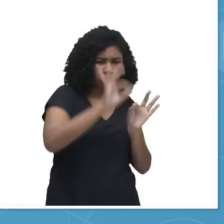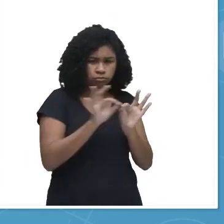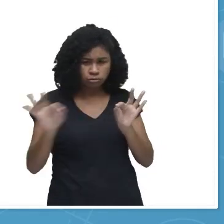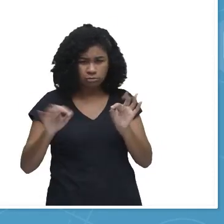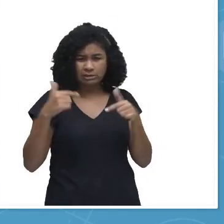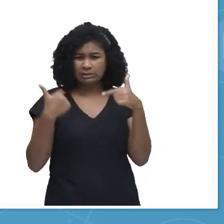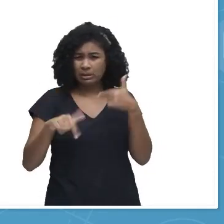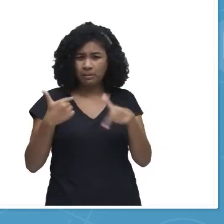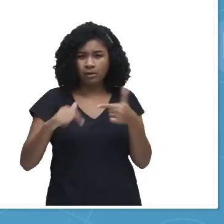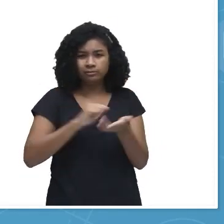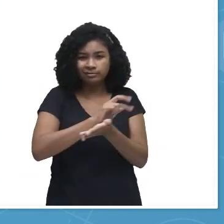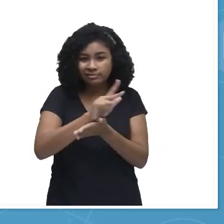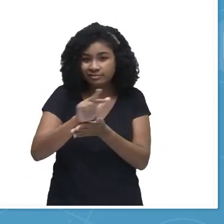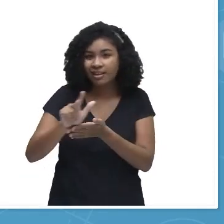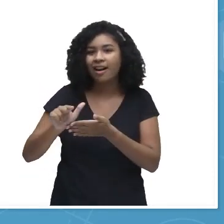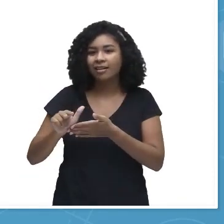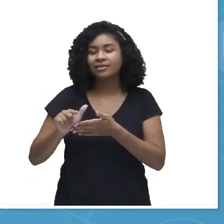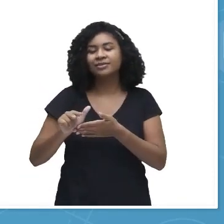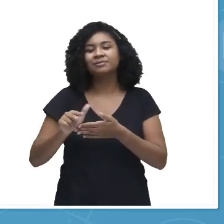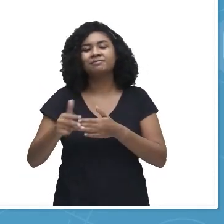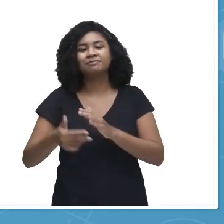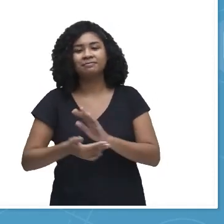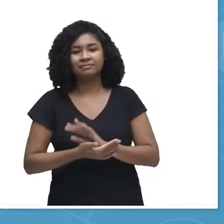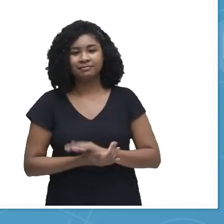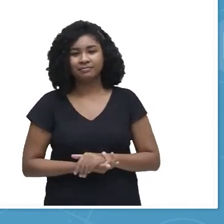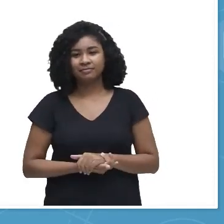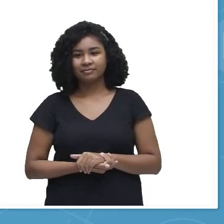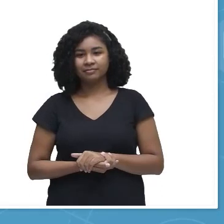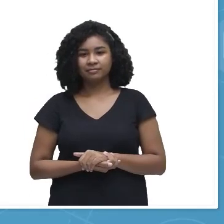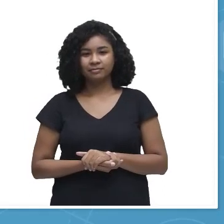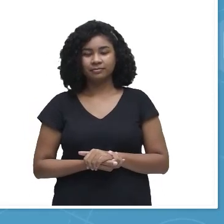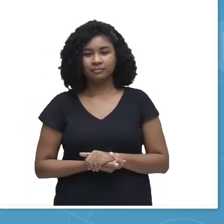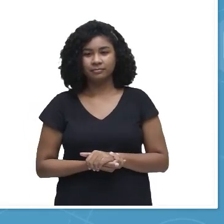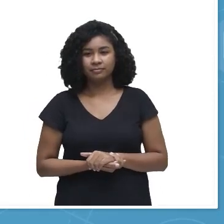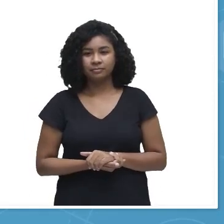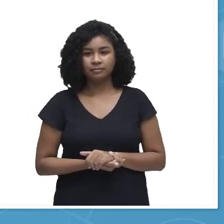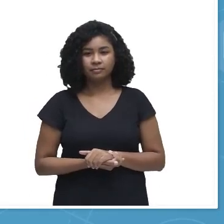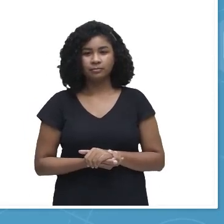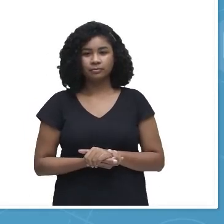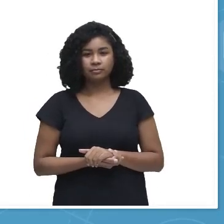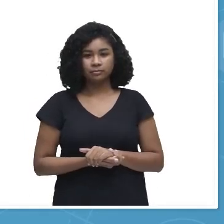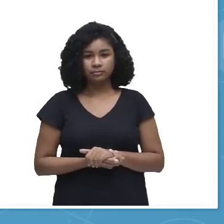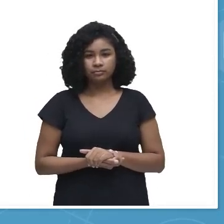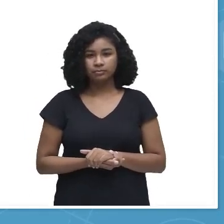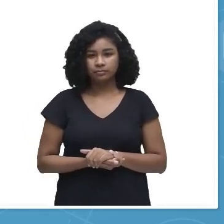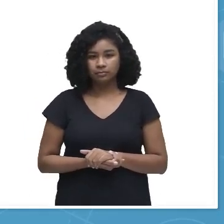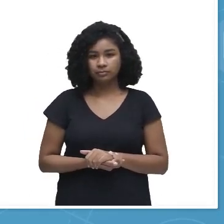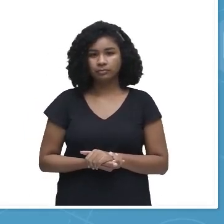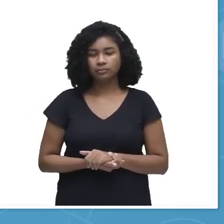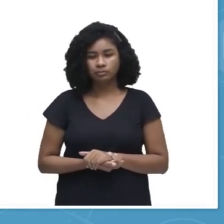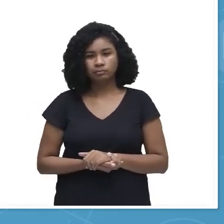Foi um importante escultor, entalhador e arquiteto do Brasil colonial. Em muitas cidades